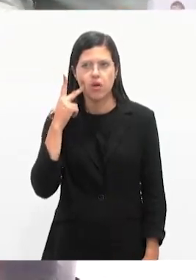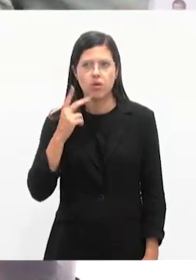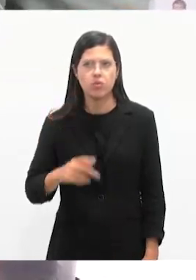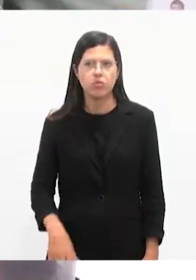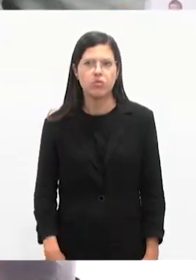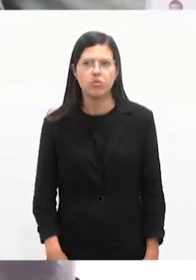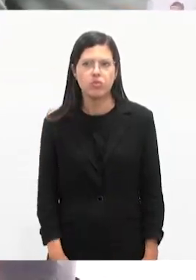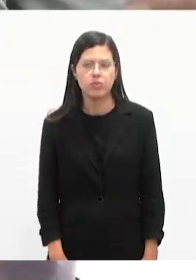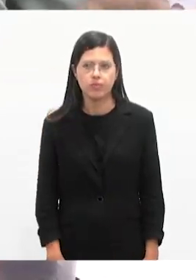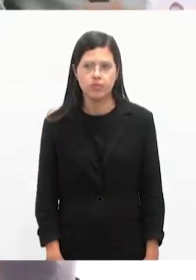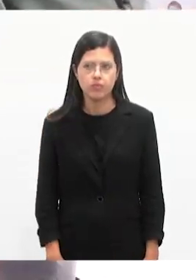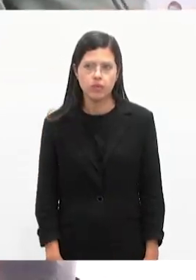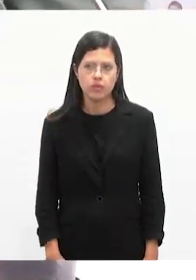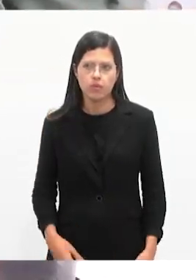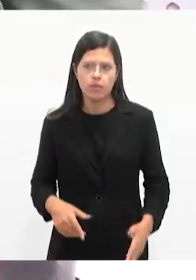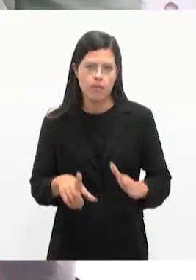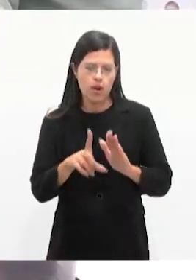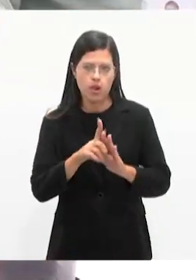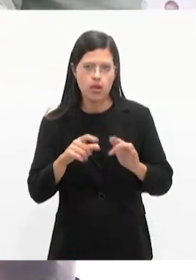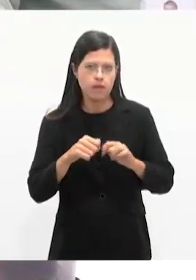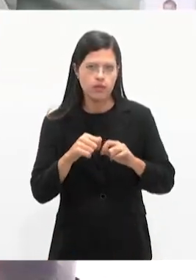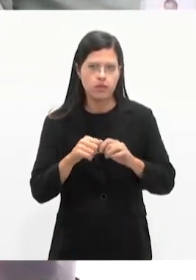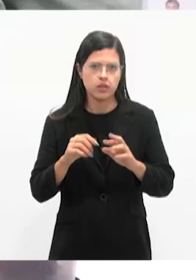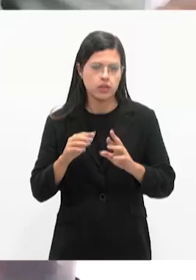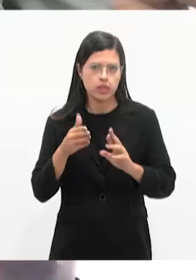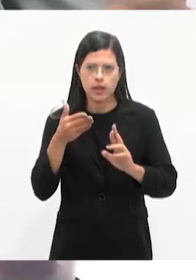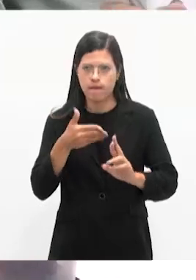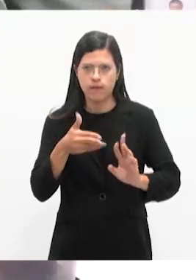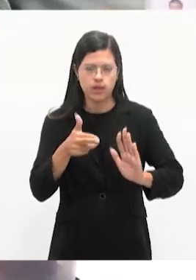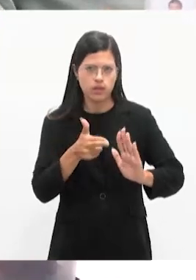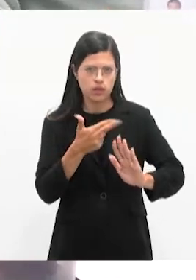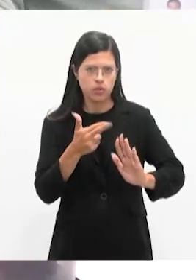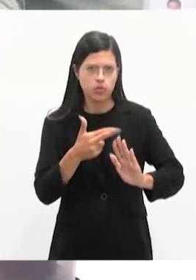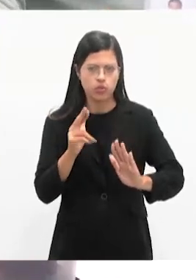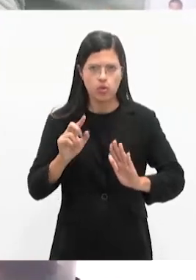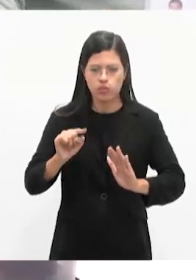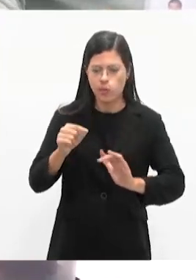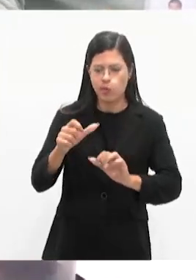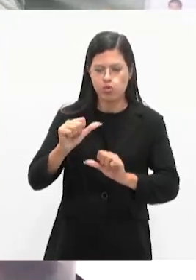referência a uma resolução, que amanhã muda a resolução e a lei fica